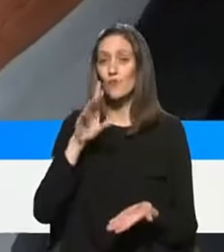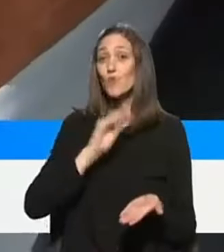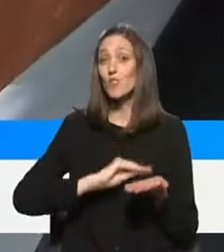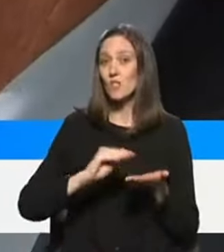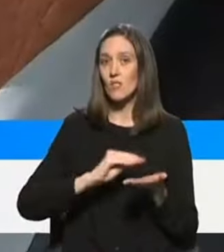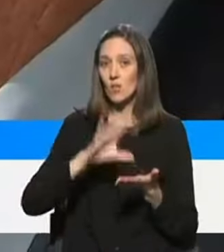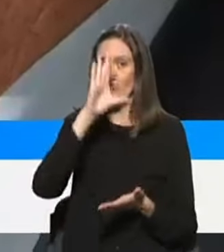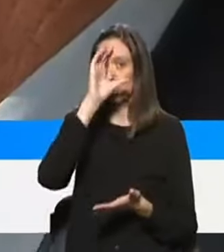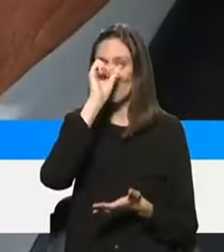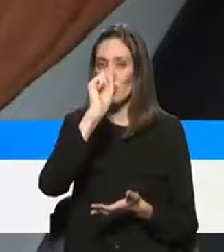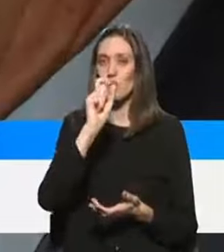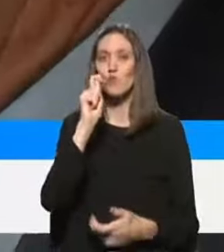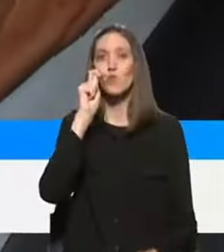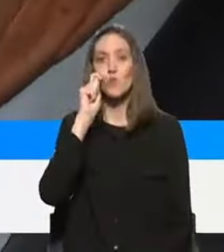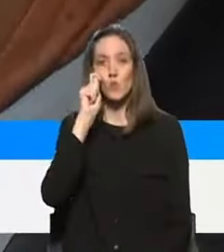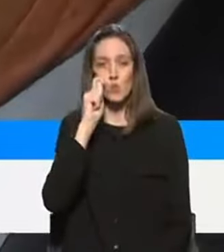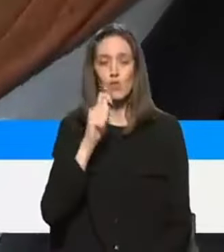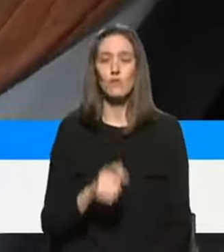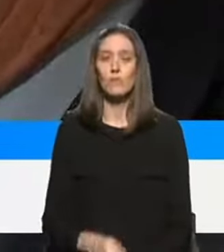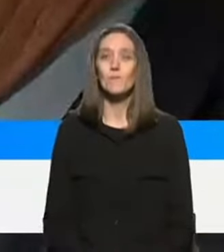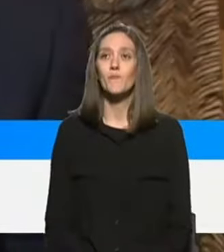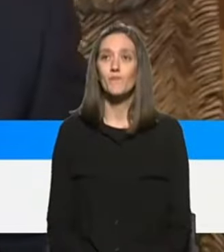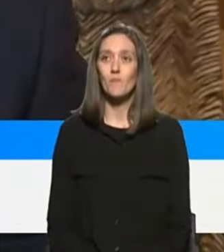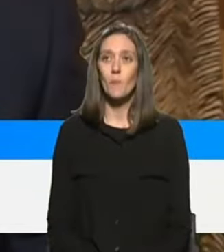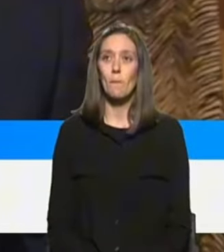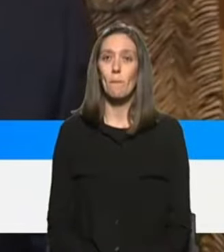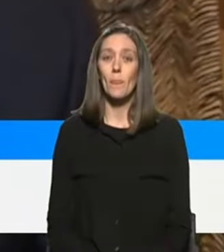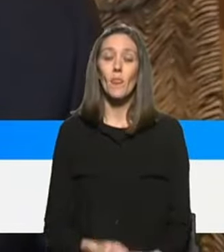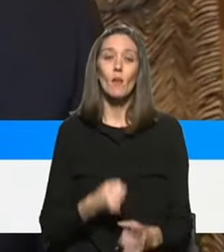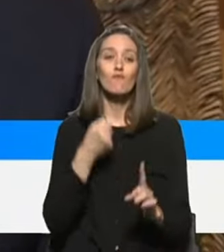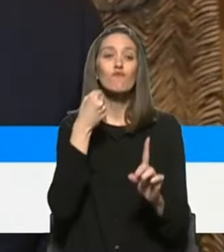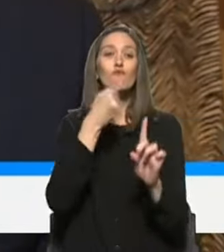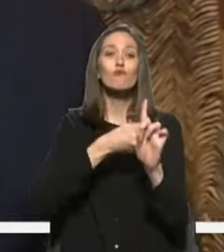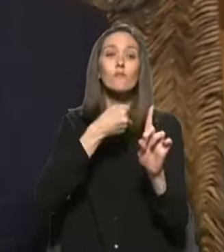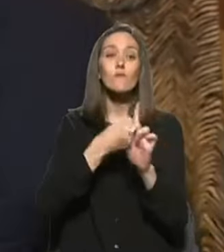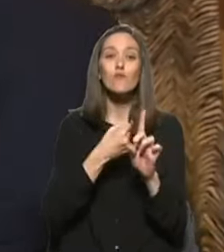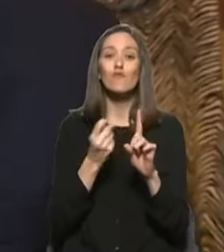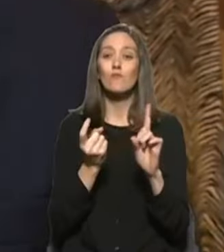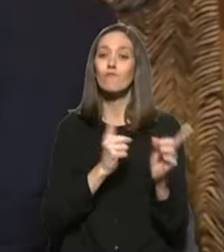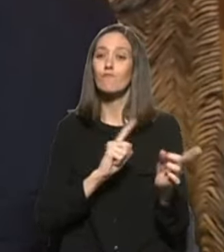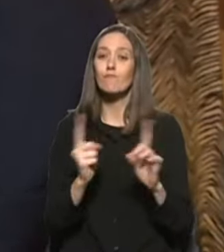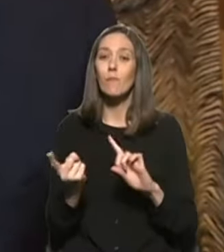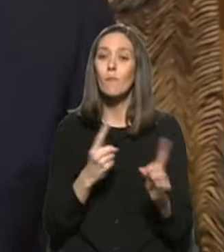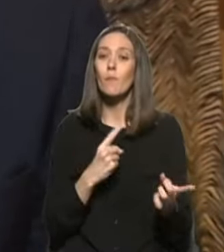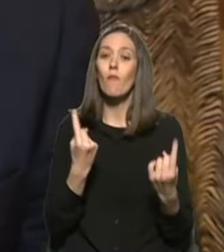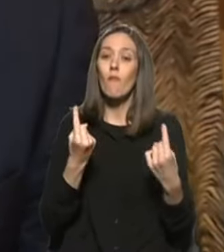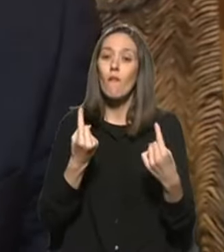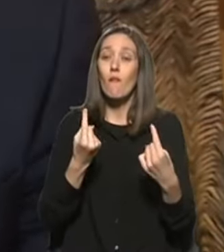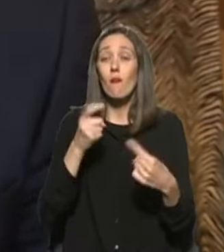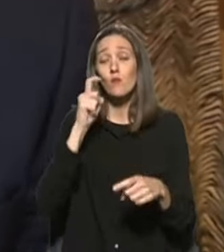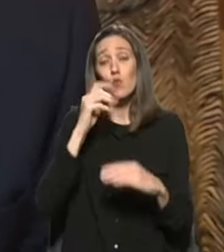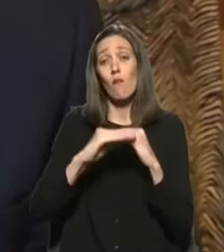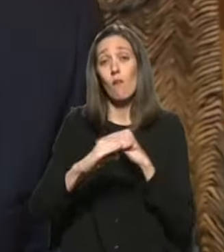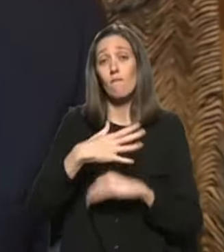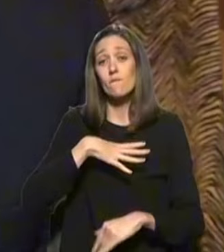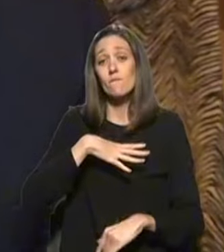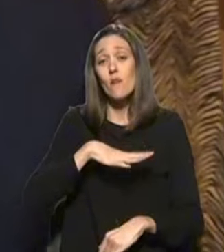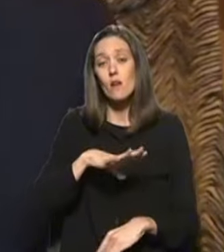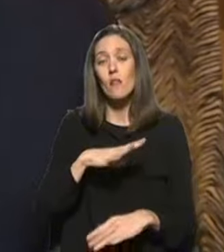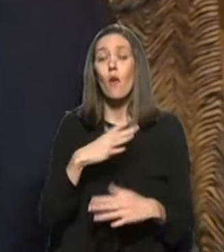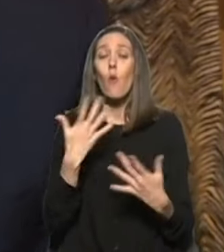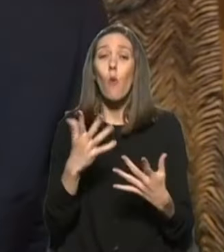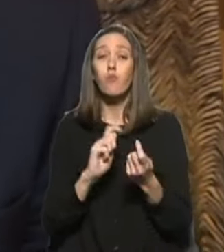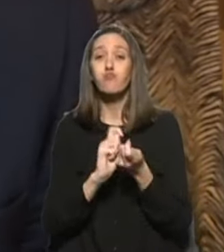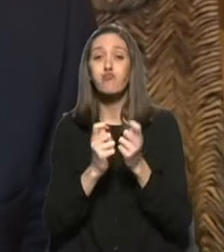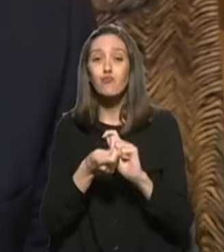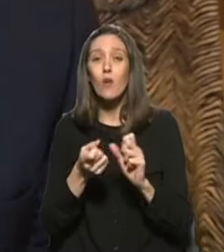de Estado do Turismo. Os desafios que se colocam à mobilidade, que queremos todos que seja sustentável, passam em muitos casos ou pela renovação de frotas,